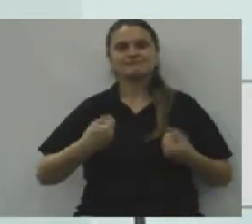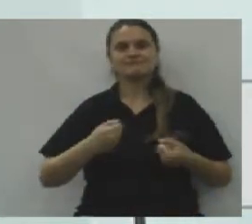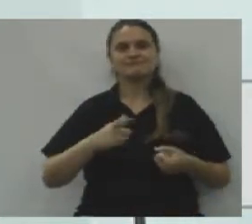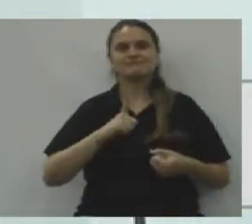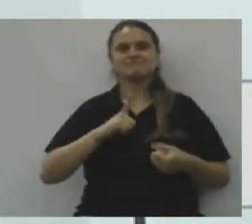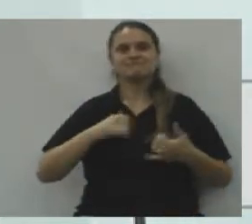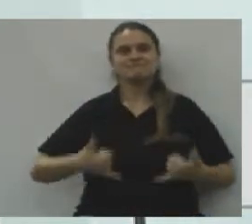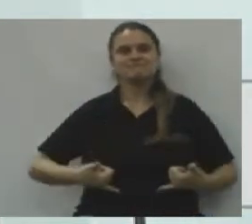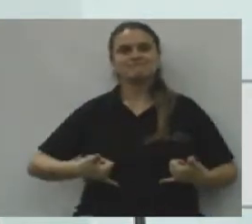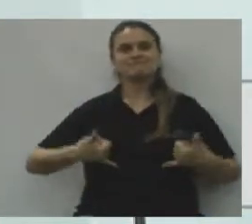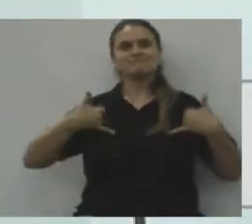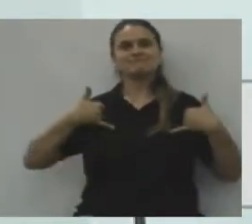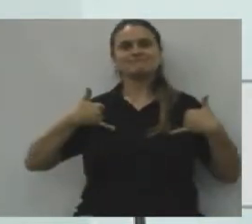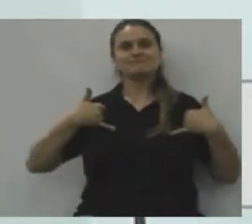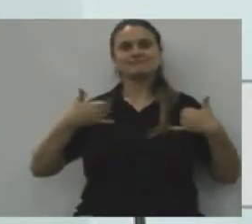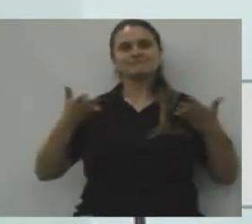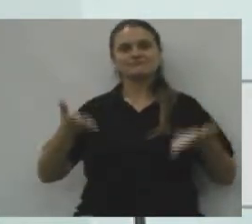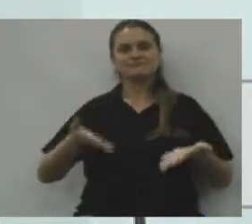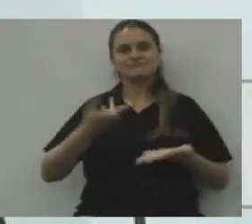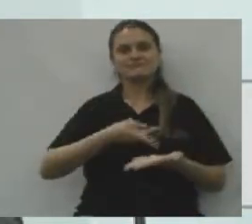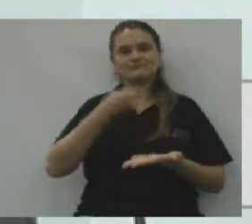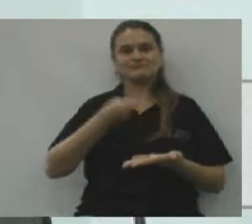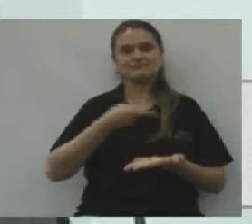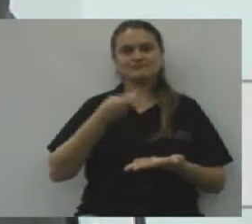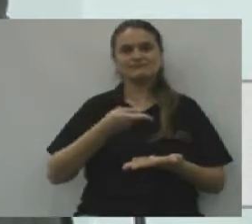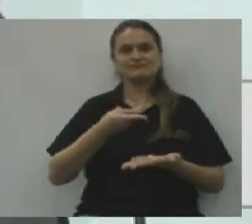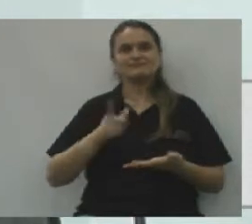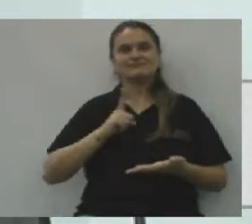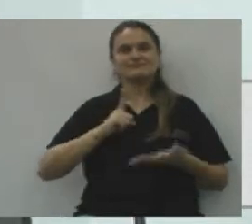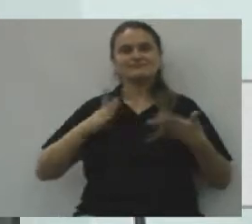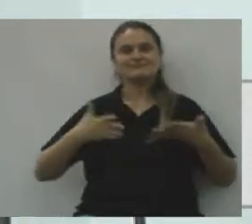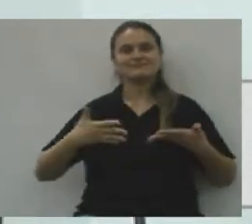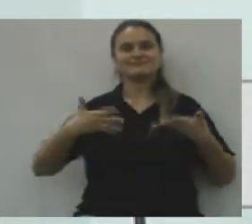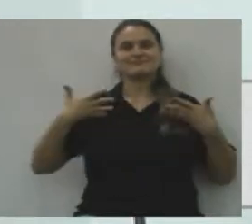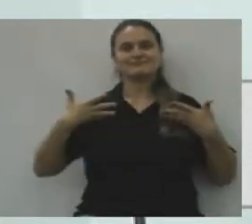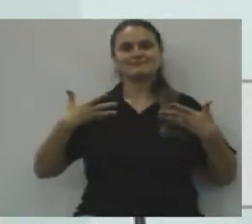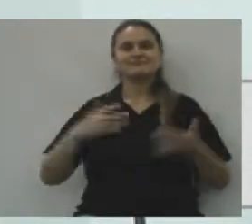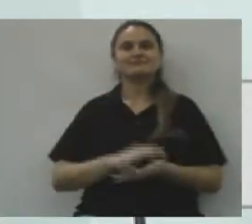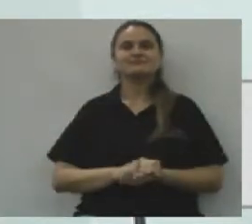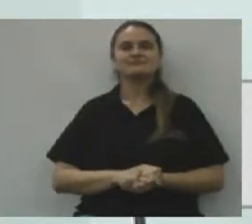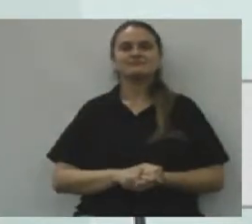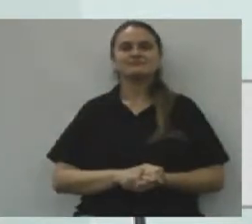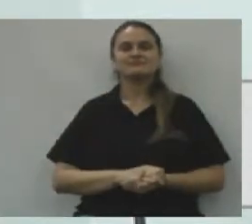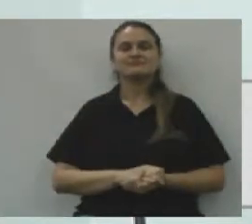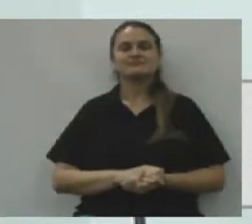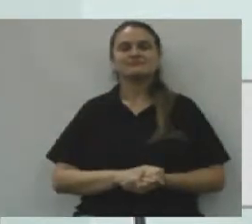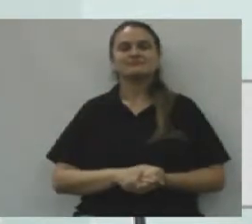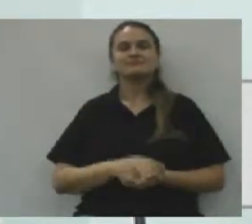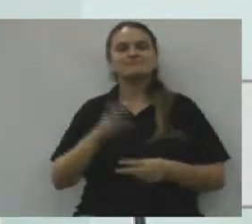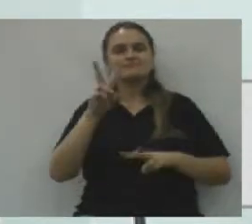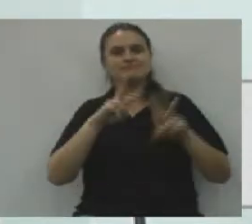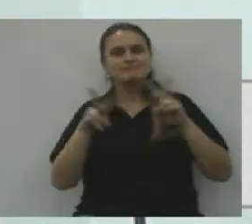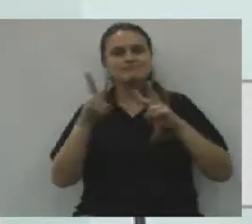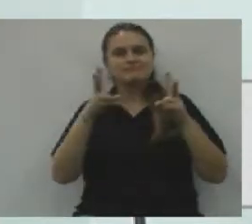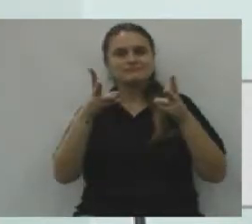honrosa, aqui de forma bastante alegre, até por que não dizer, a